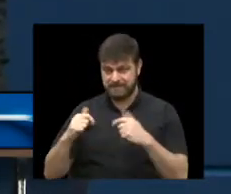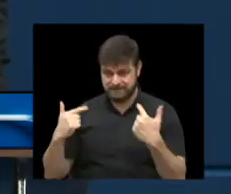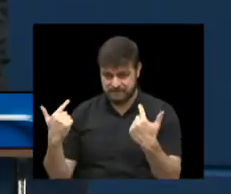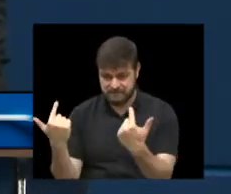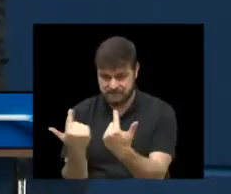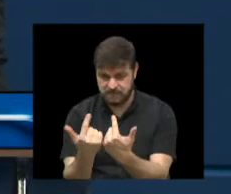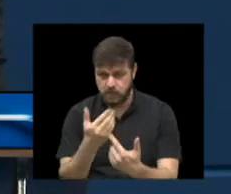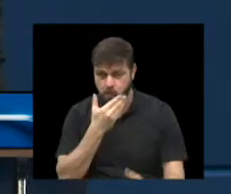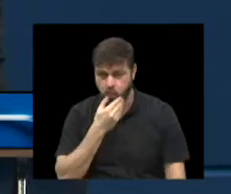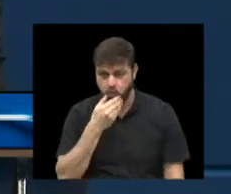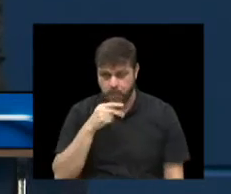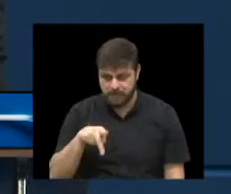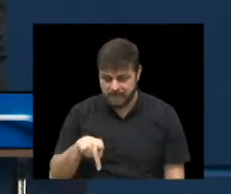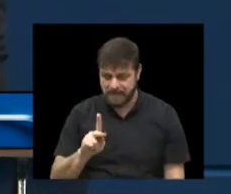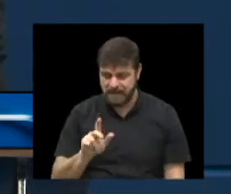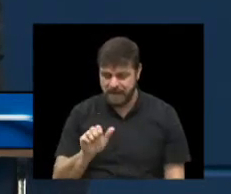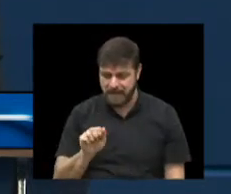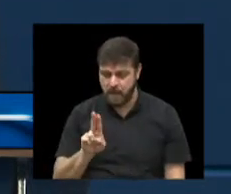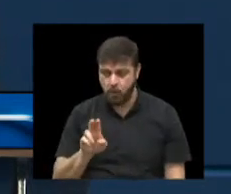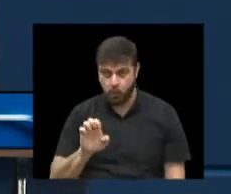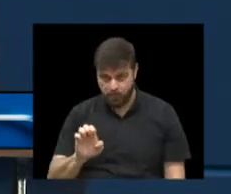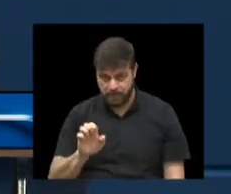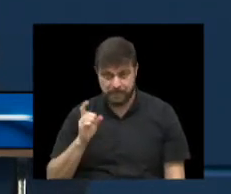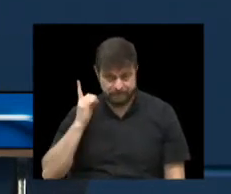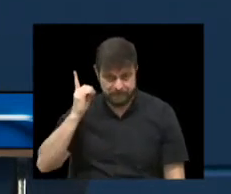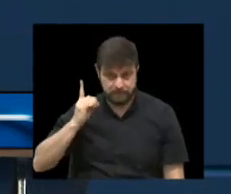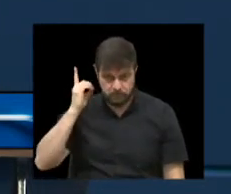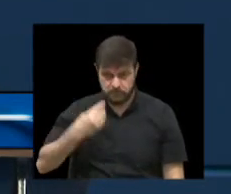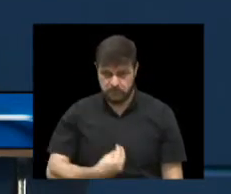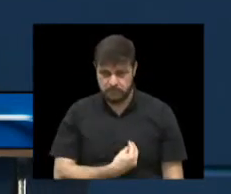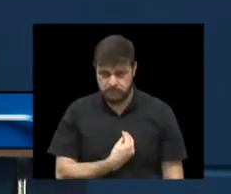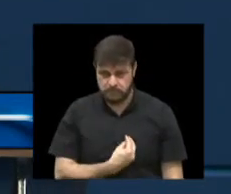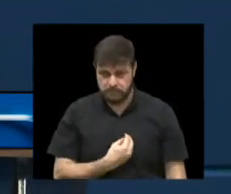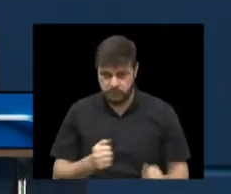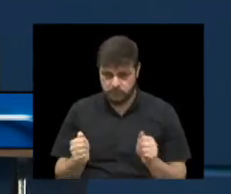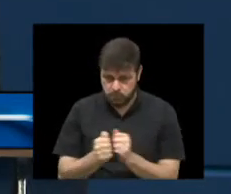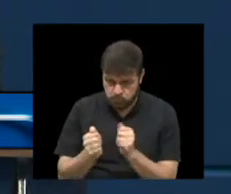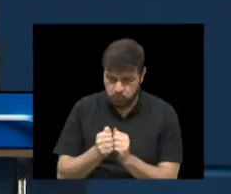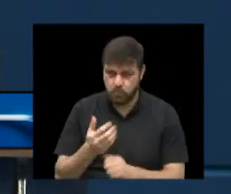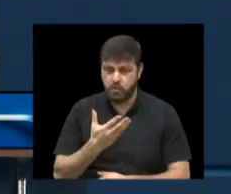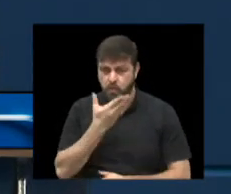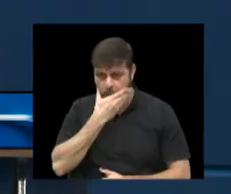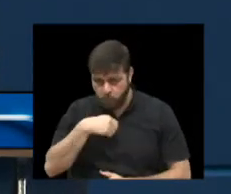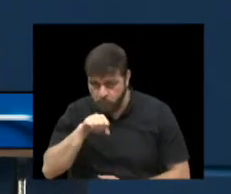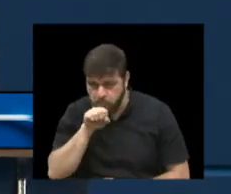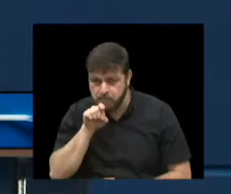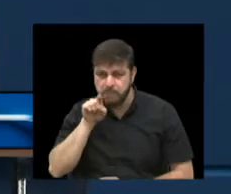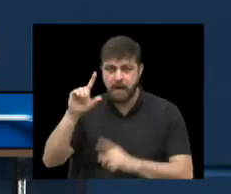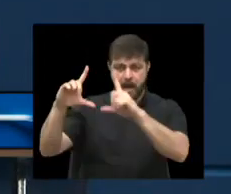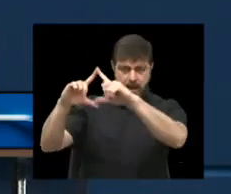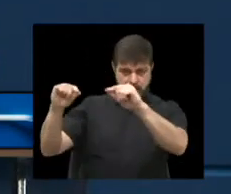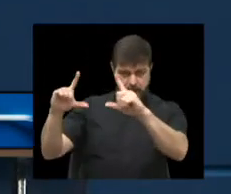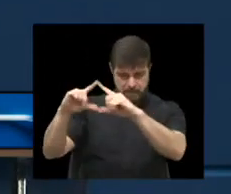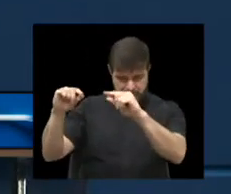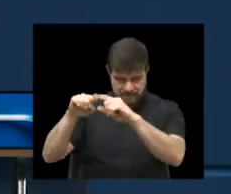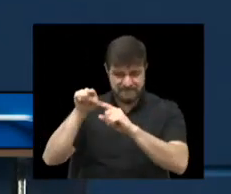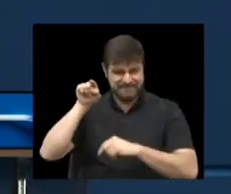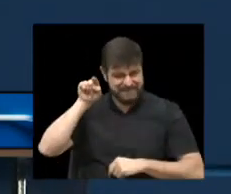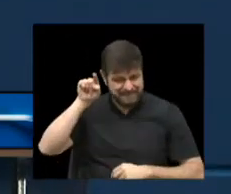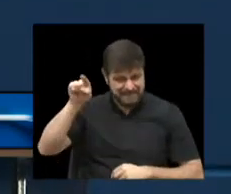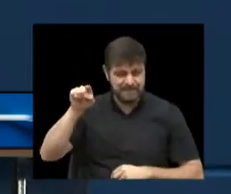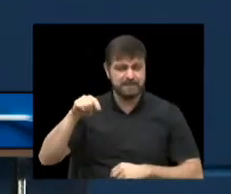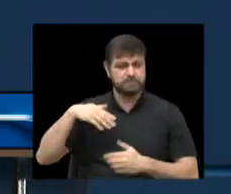deputado Cauê Macris, juntamente com seu pai Macris, também lá em Brasília, tem